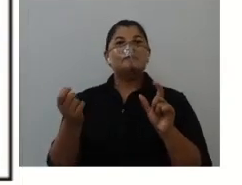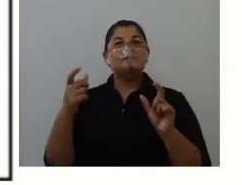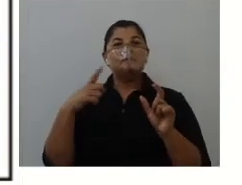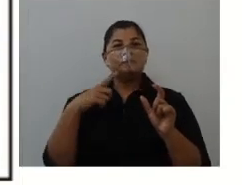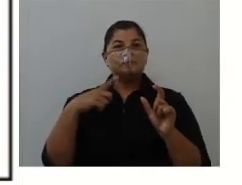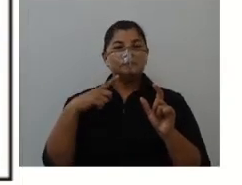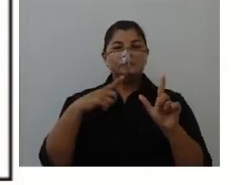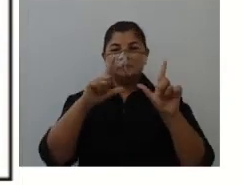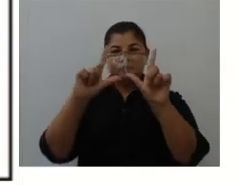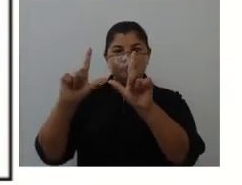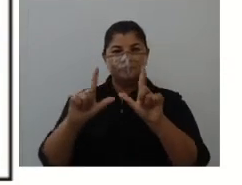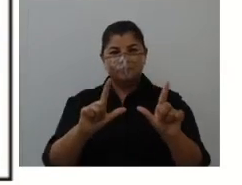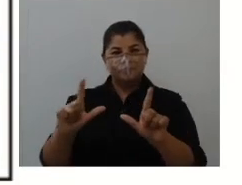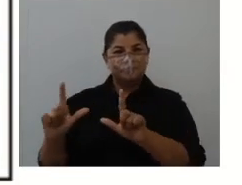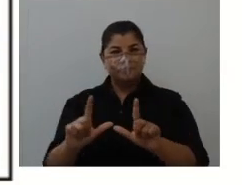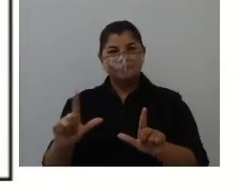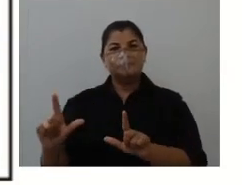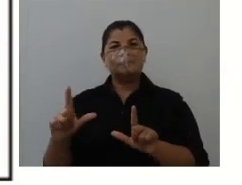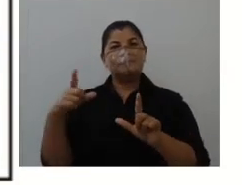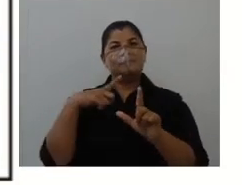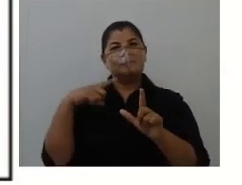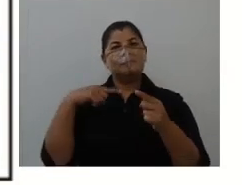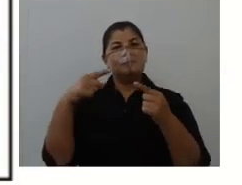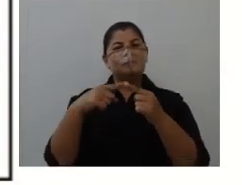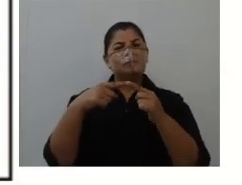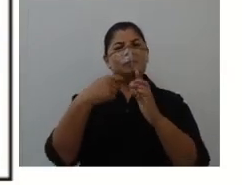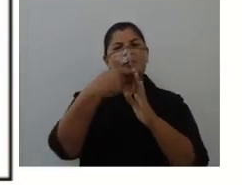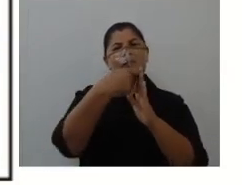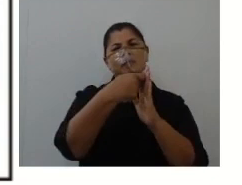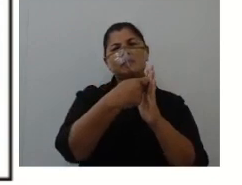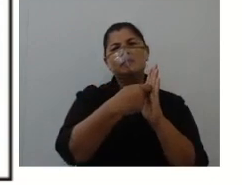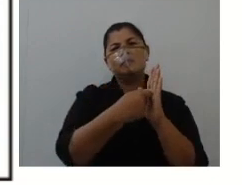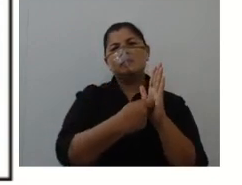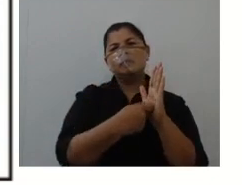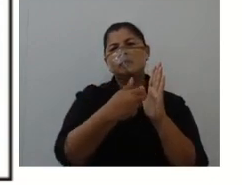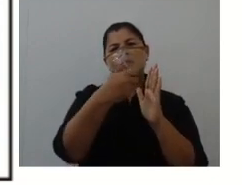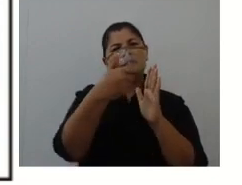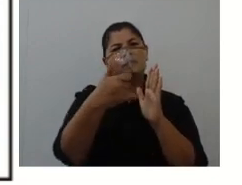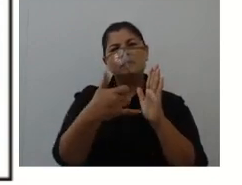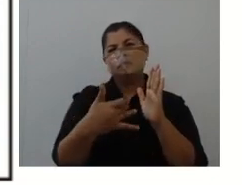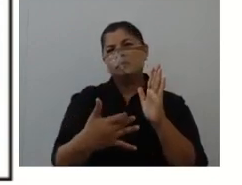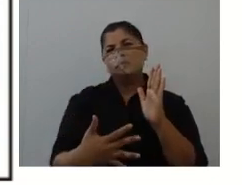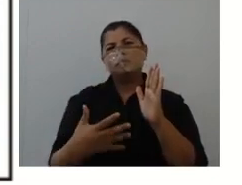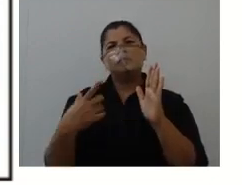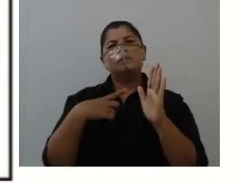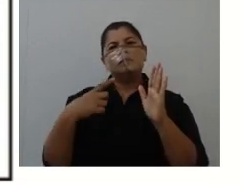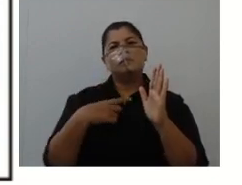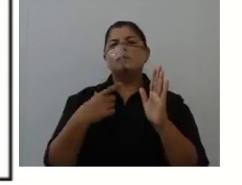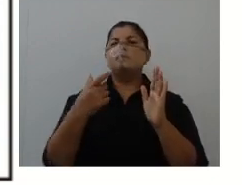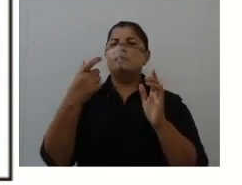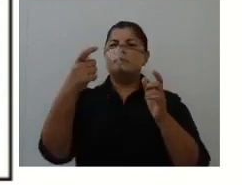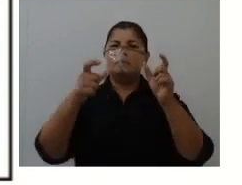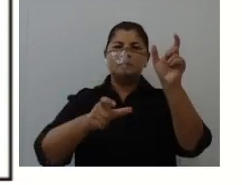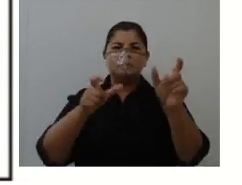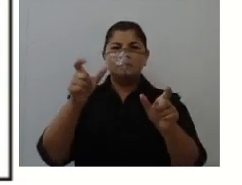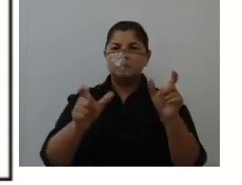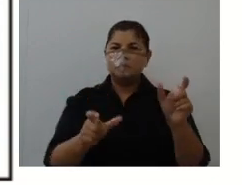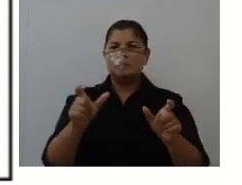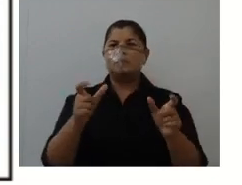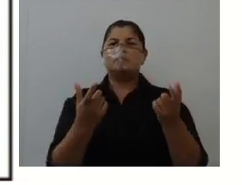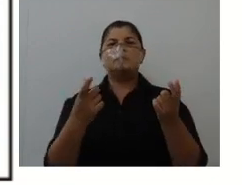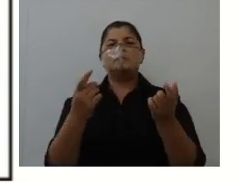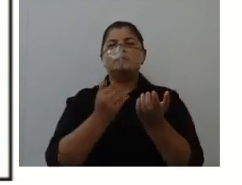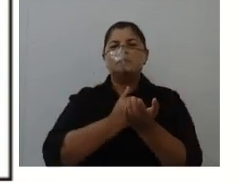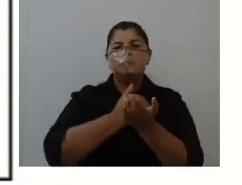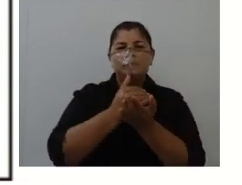gênero bem interessante, né, que vai fazer parte do universo da narração, né? Ou seja, tem personagens, né? Tem um começo, meio e fim, tem uma